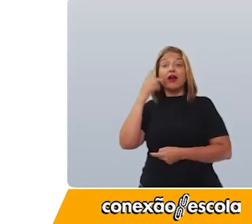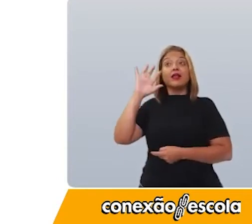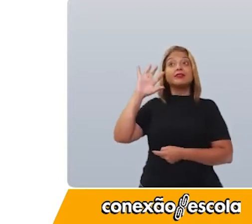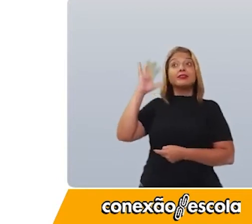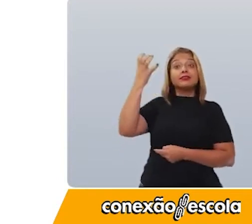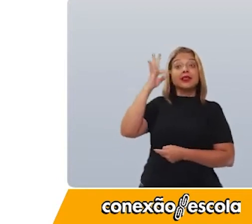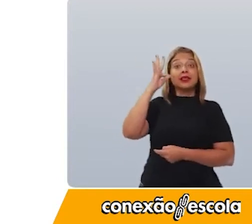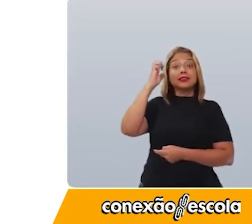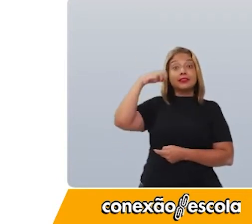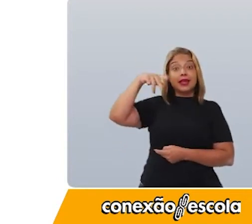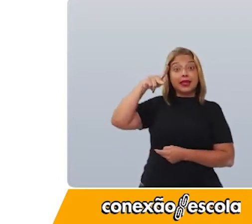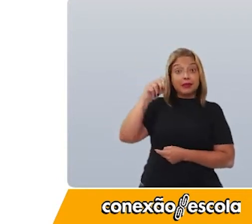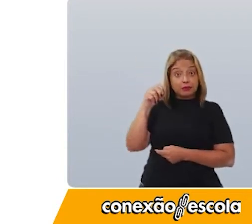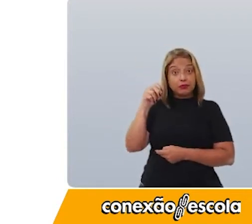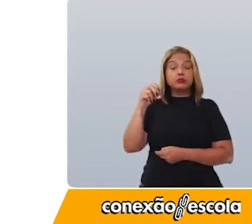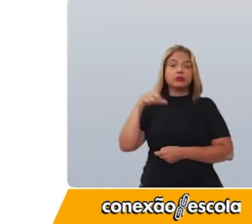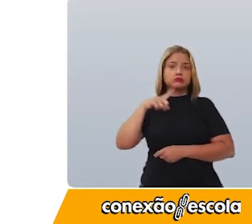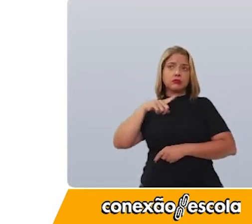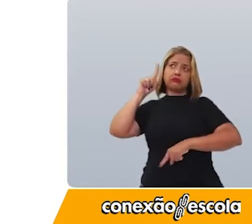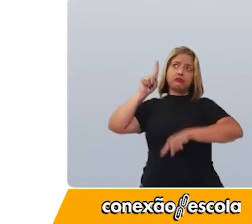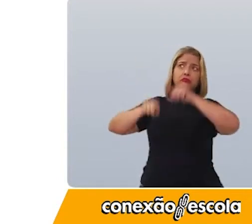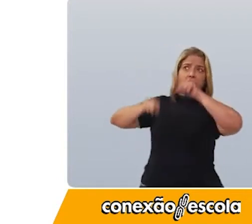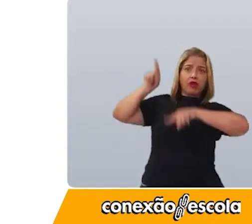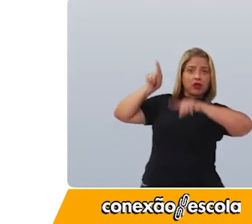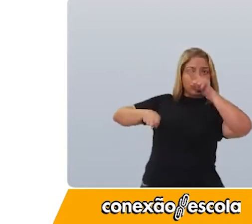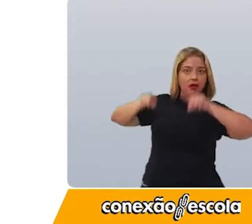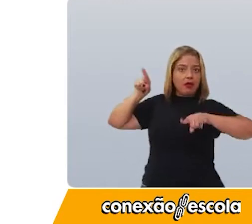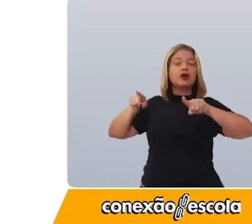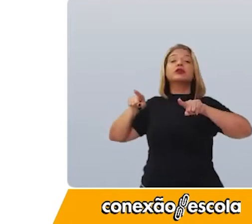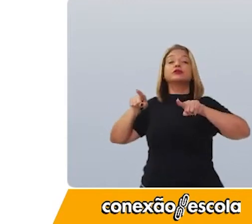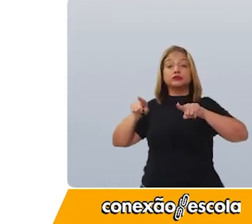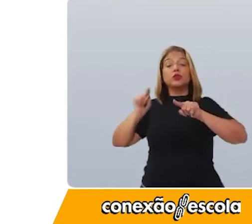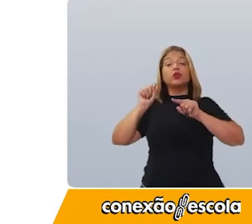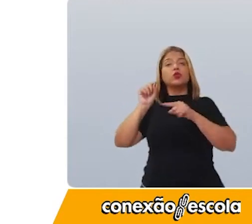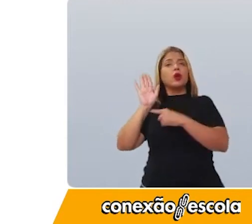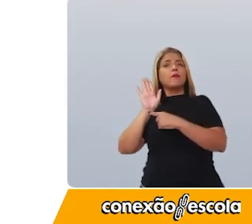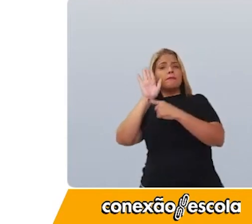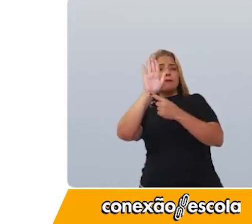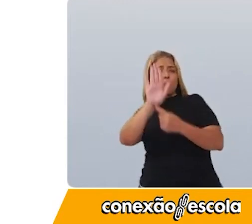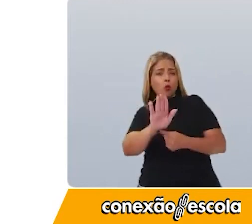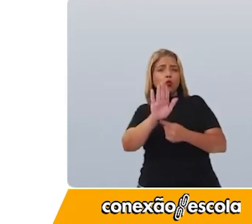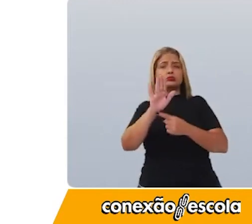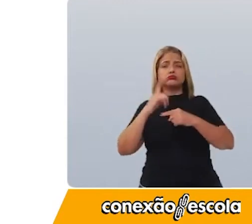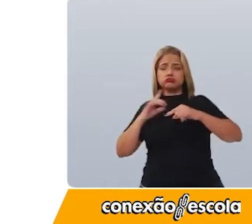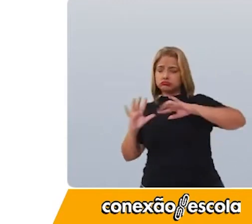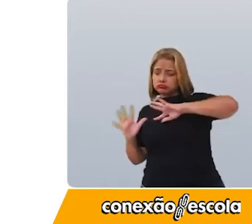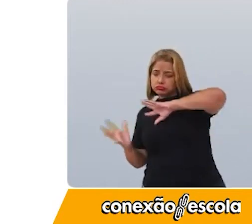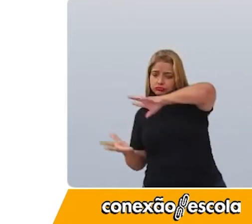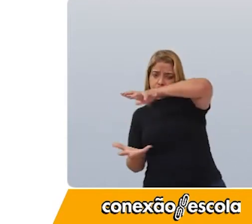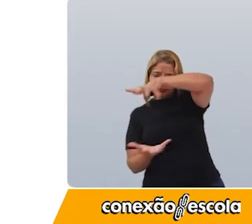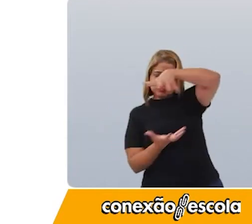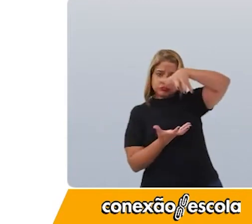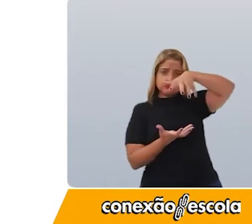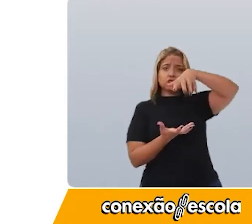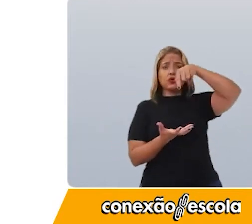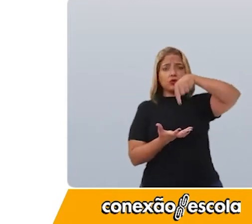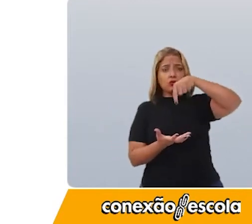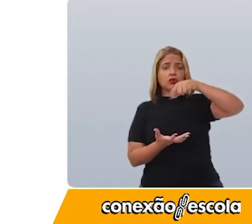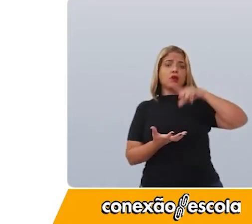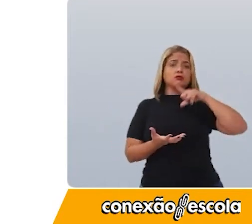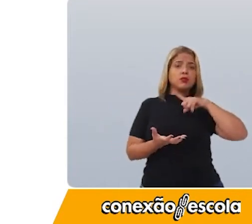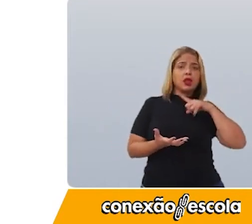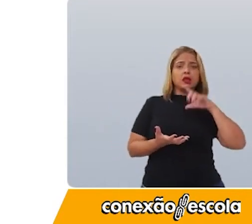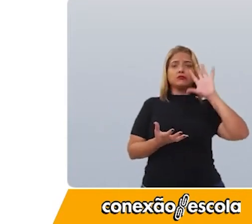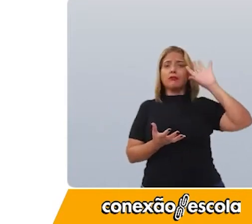que o tempo é variável, que apresenta condições atmosféricas predominantes em